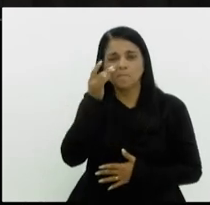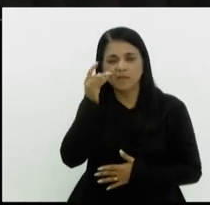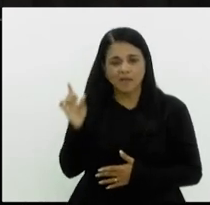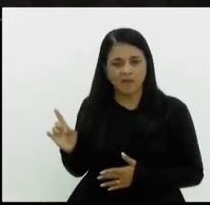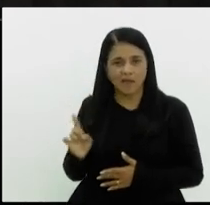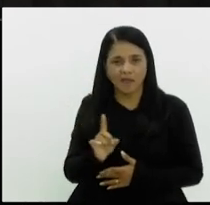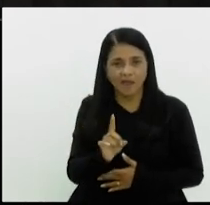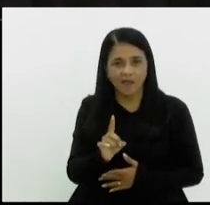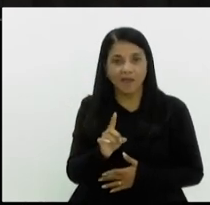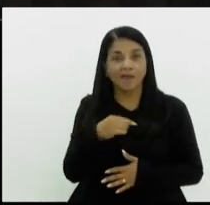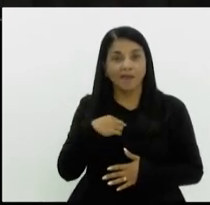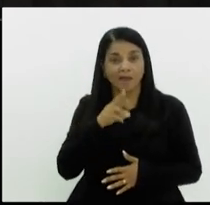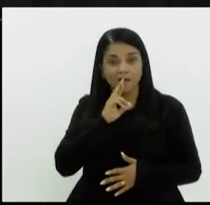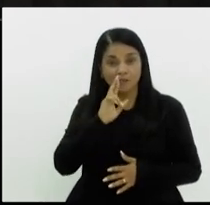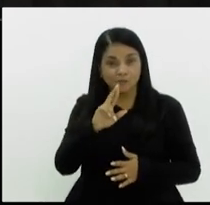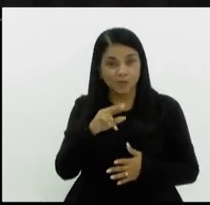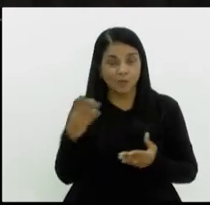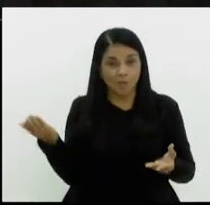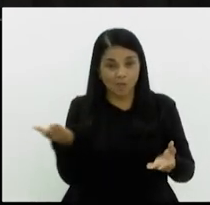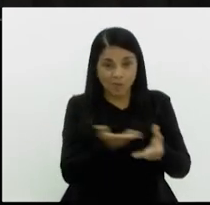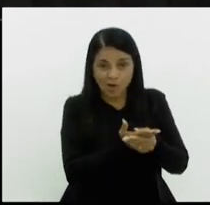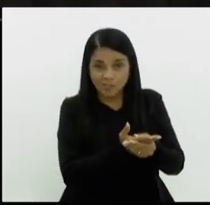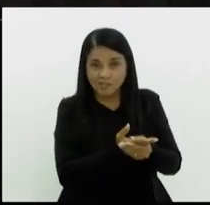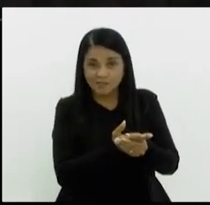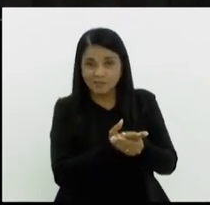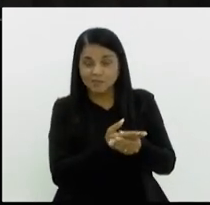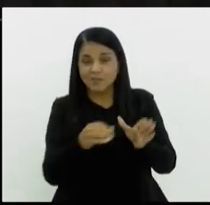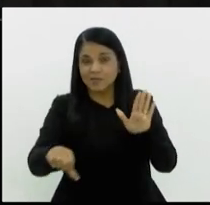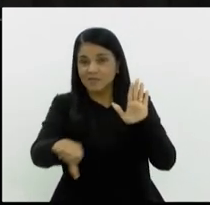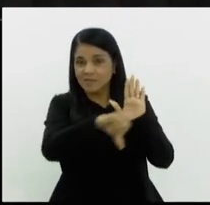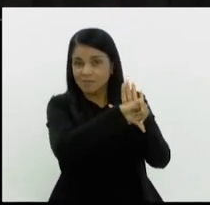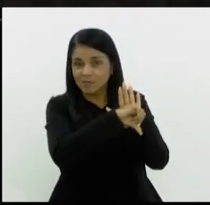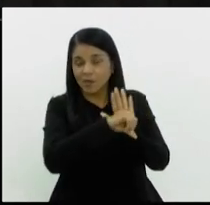uma ação criminal na Lava Jato como